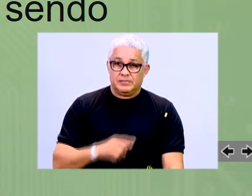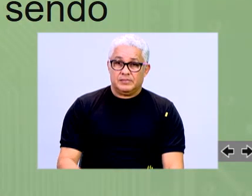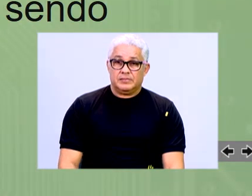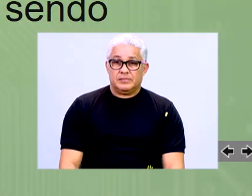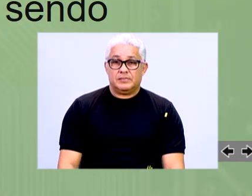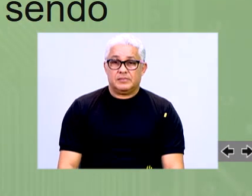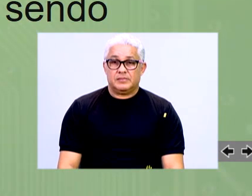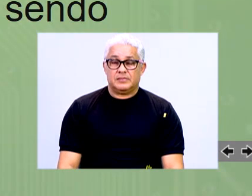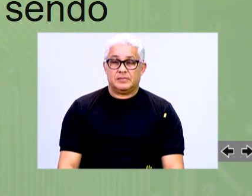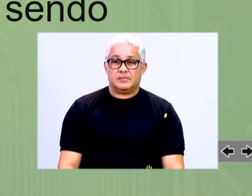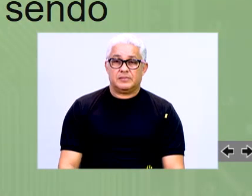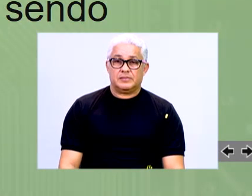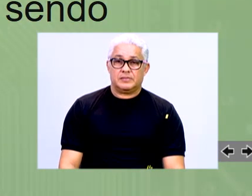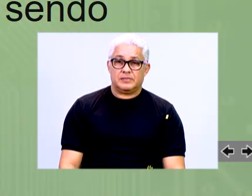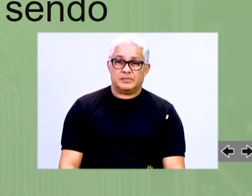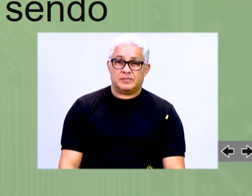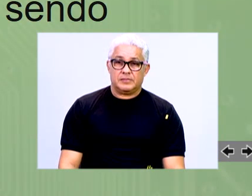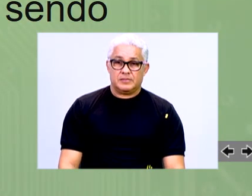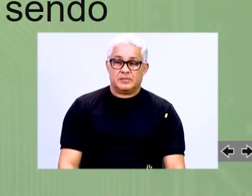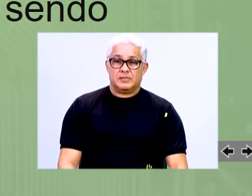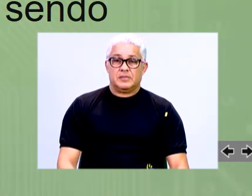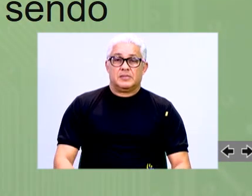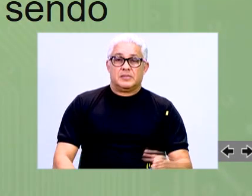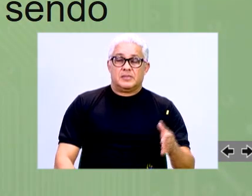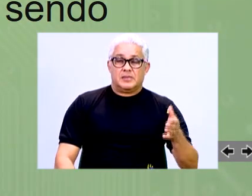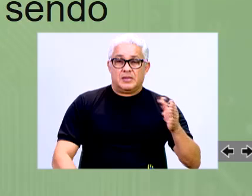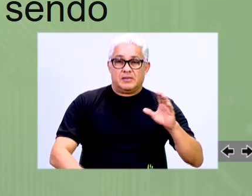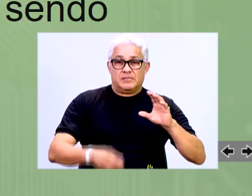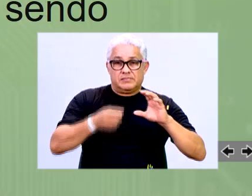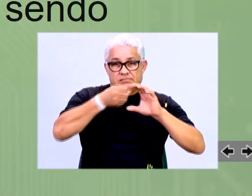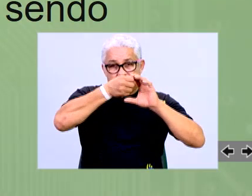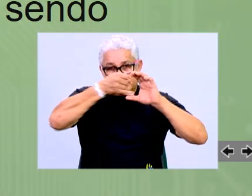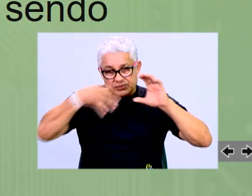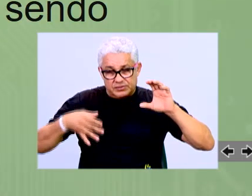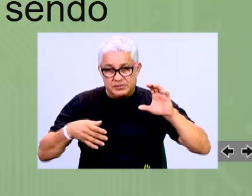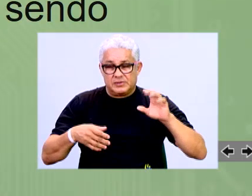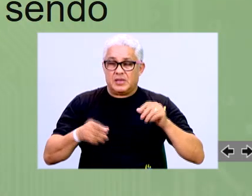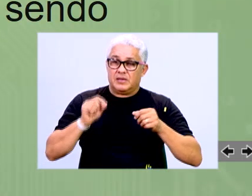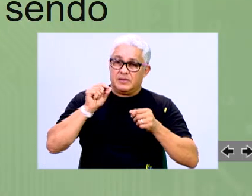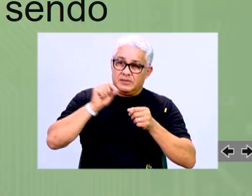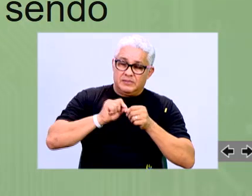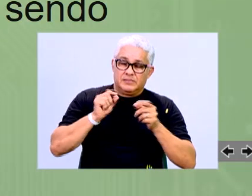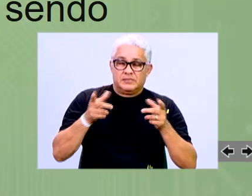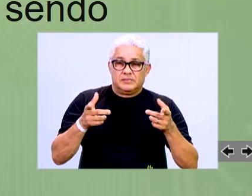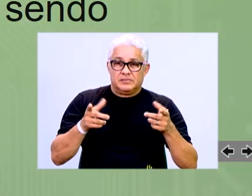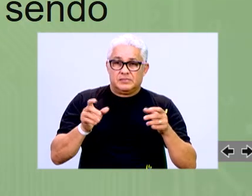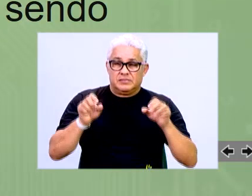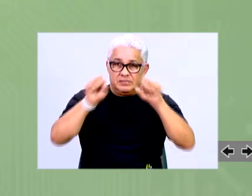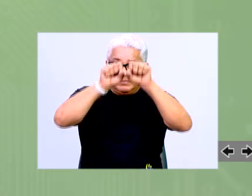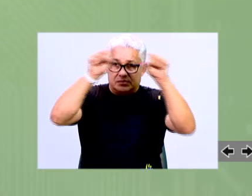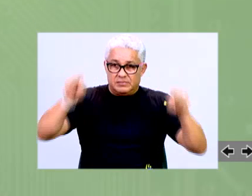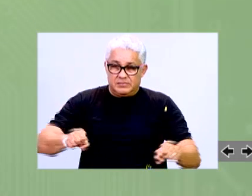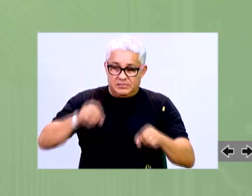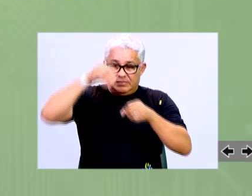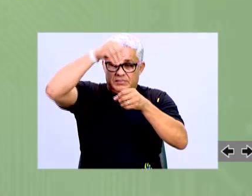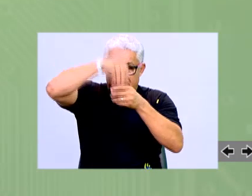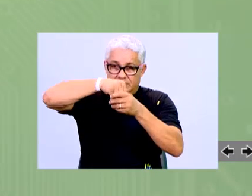quanto à posição da descrição que está sendo feita em relação ao sistema.